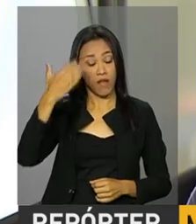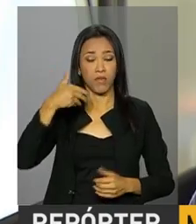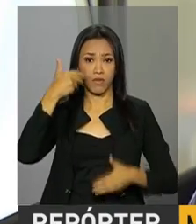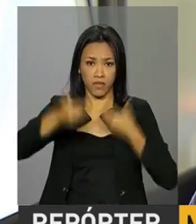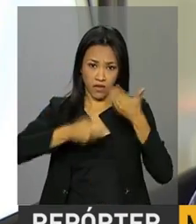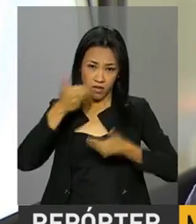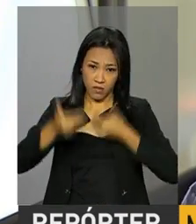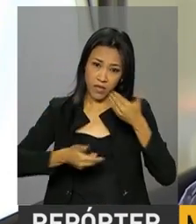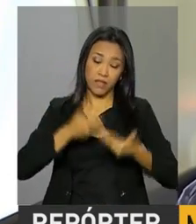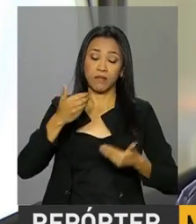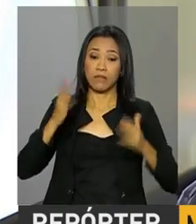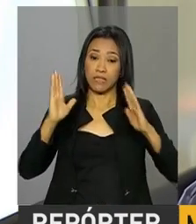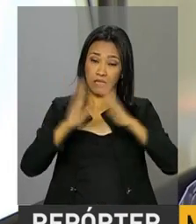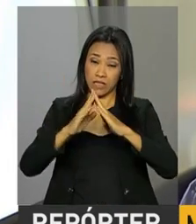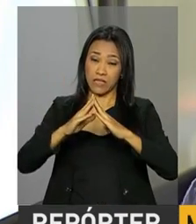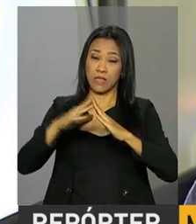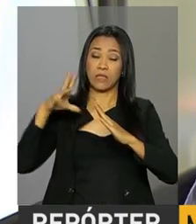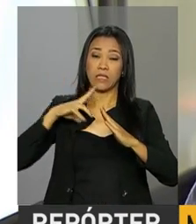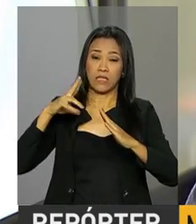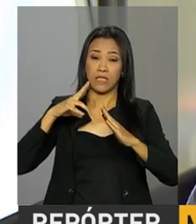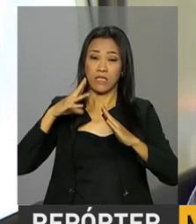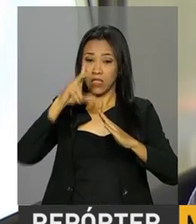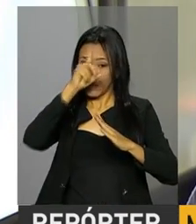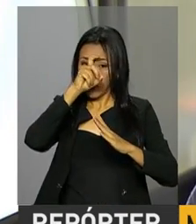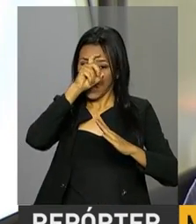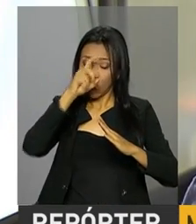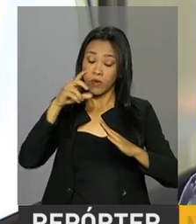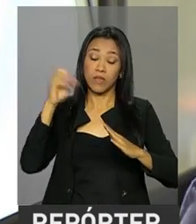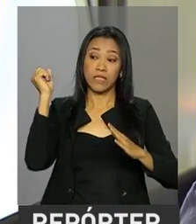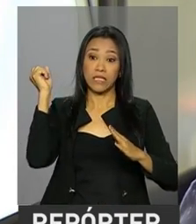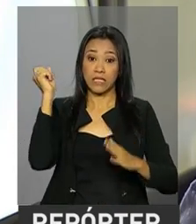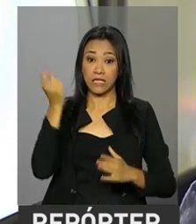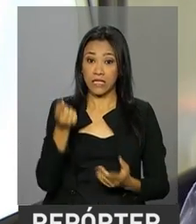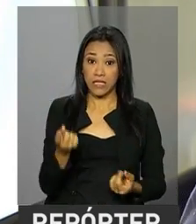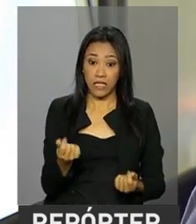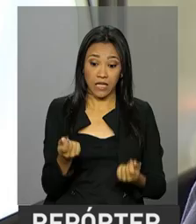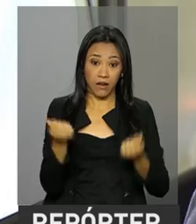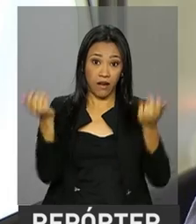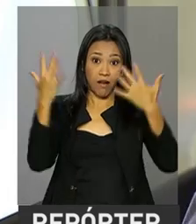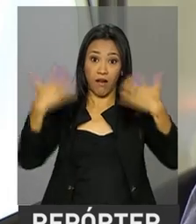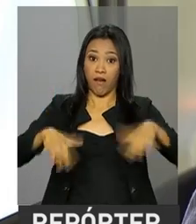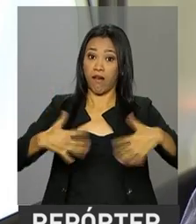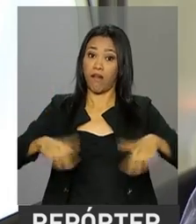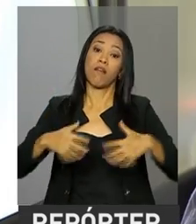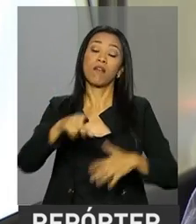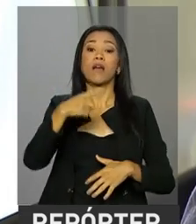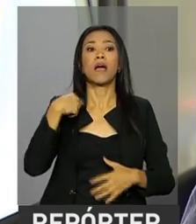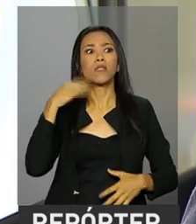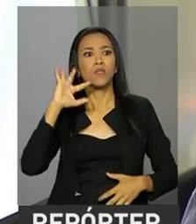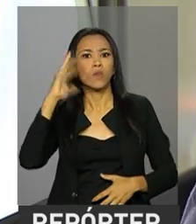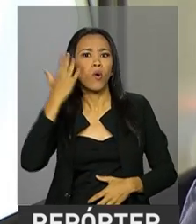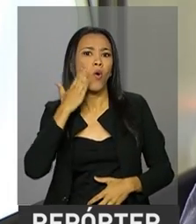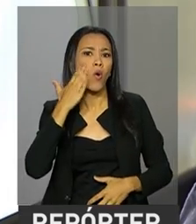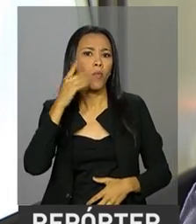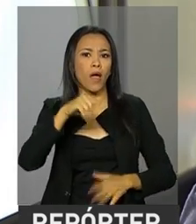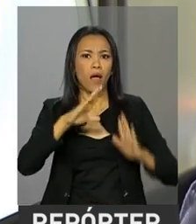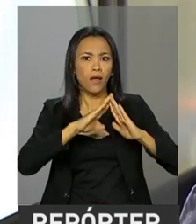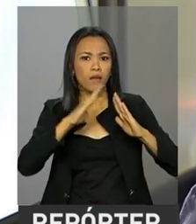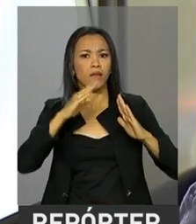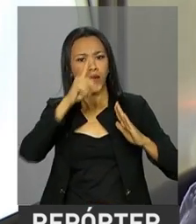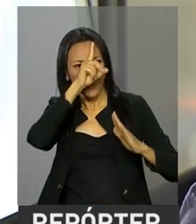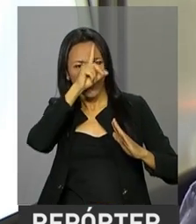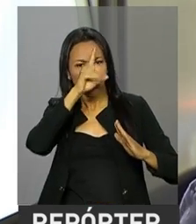na rede particular é muito caro. E quando a gente descobriu que tinha essa equipe aqui, a gente veio, conheceu, a gente certificou